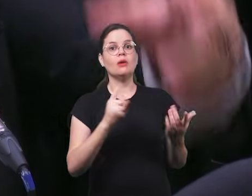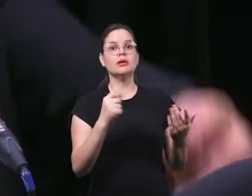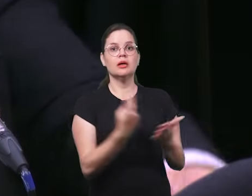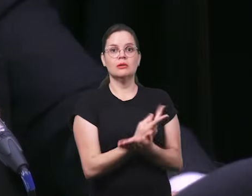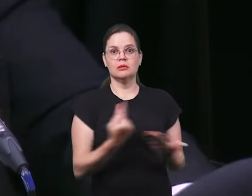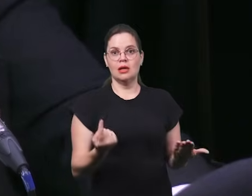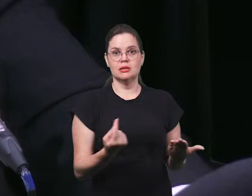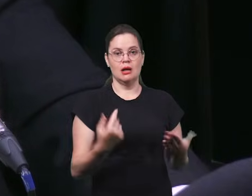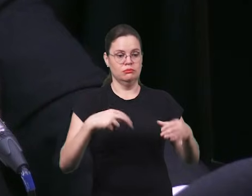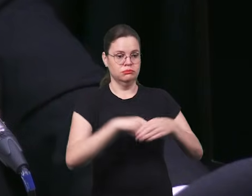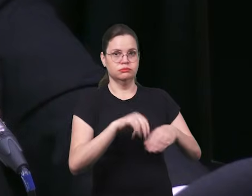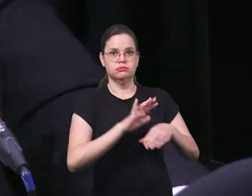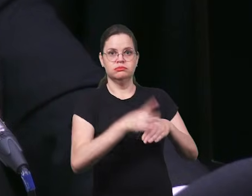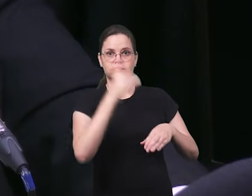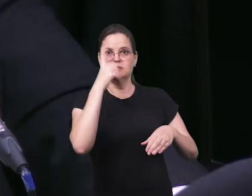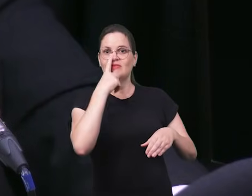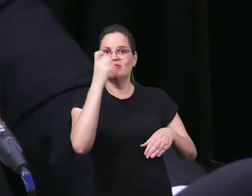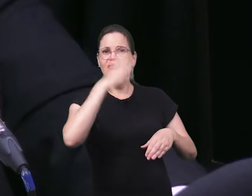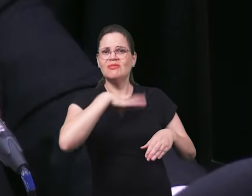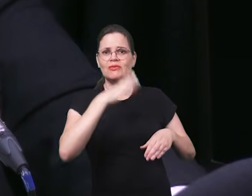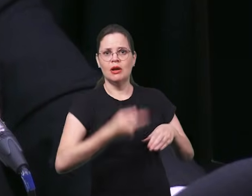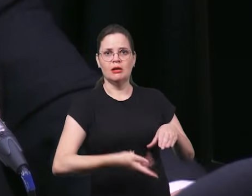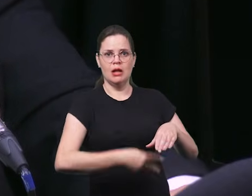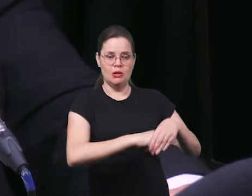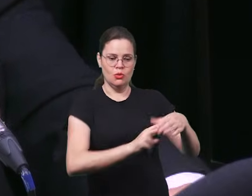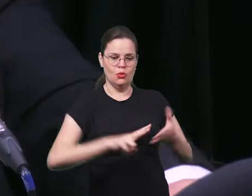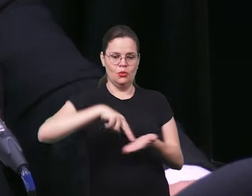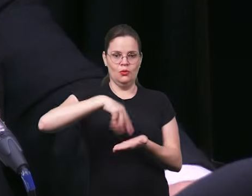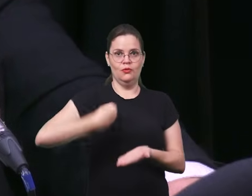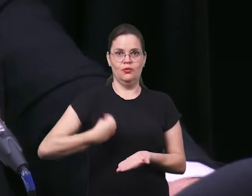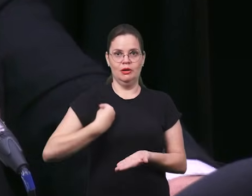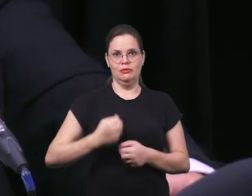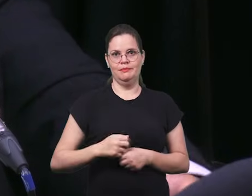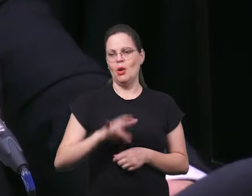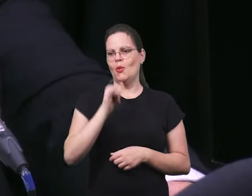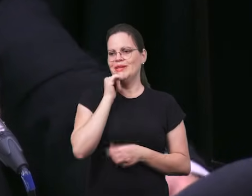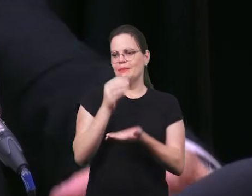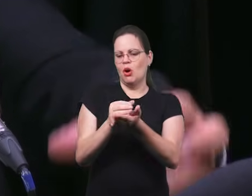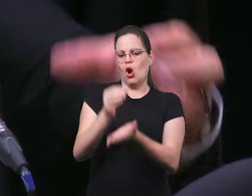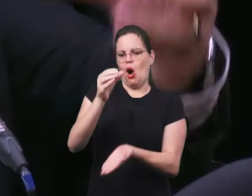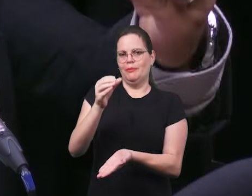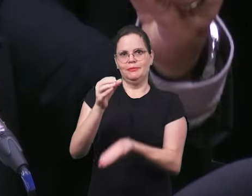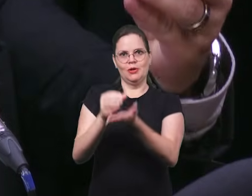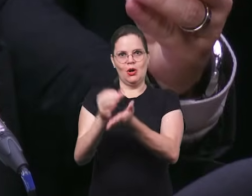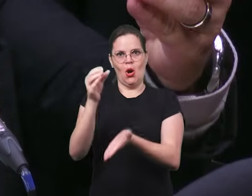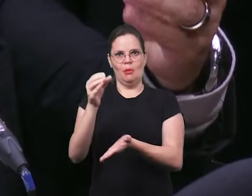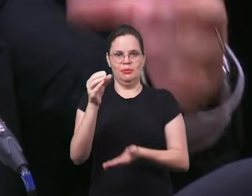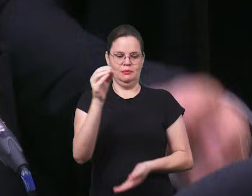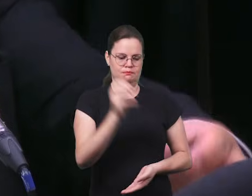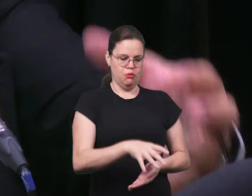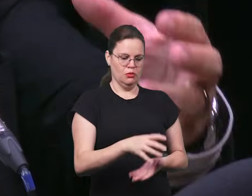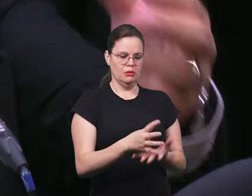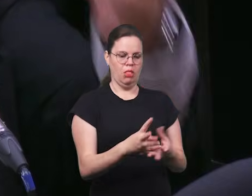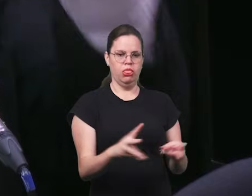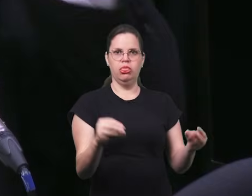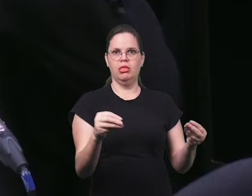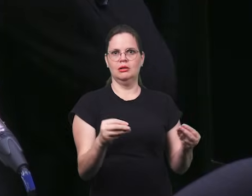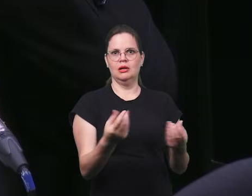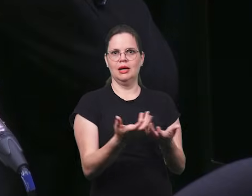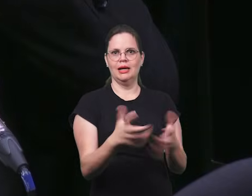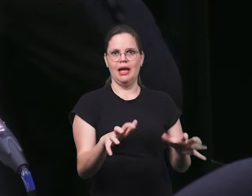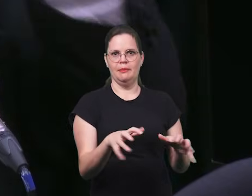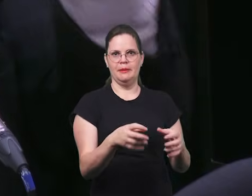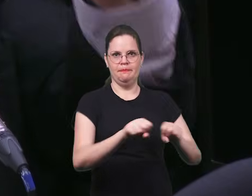copo caiu no chão e quebrou. O que seria desfazer a entropia? Fazer com que aquele copo voltasse ao estado original, retrocedesse. Só